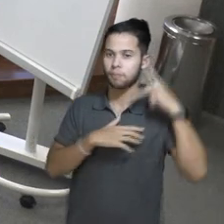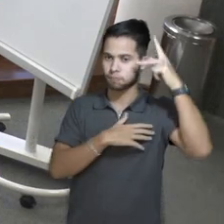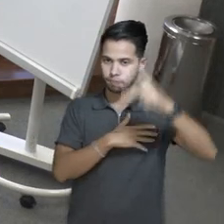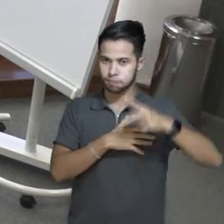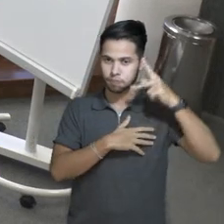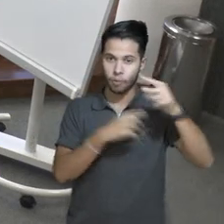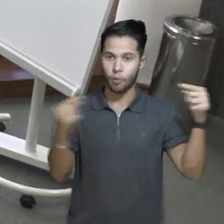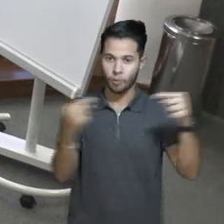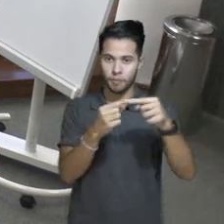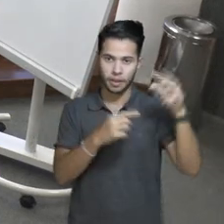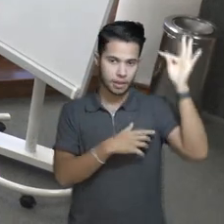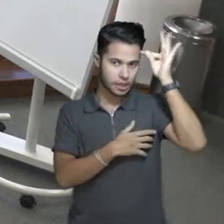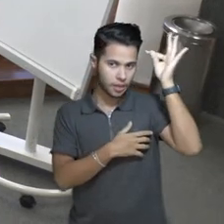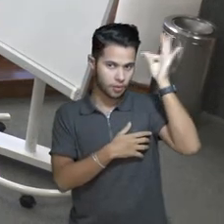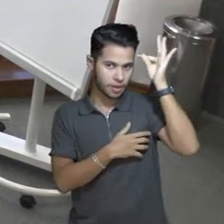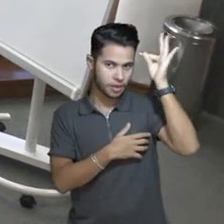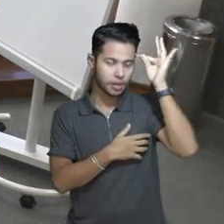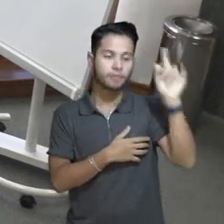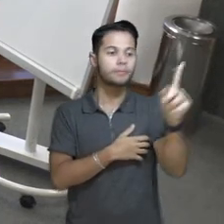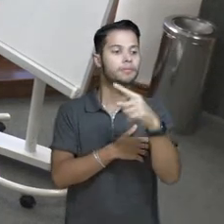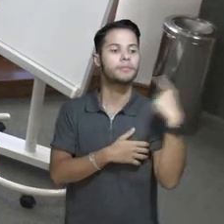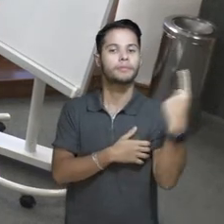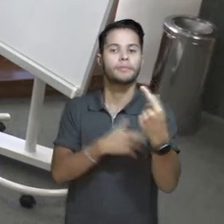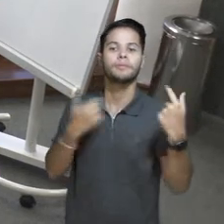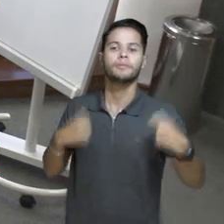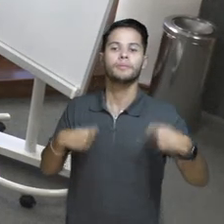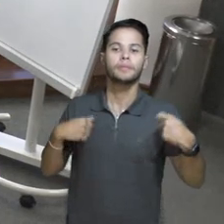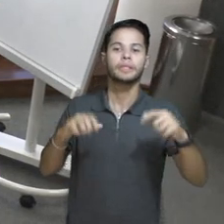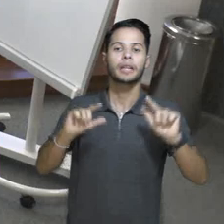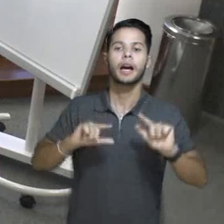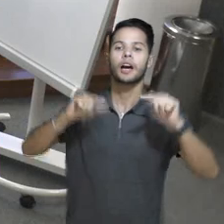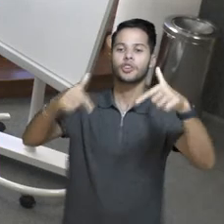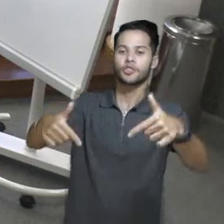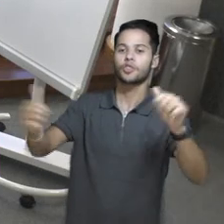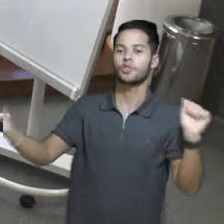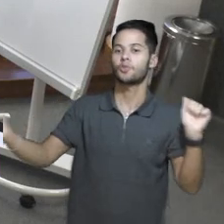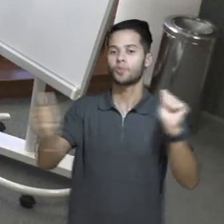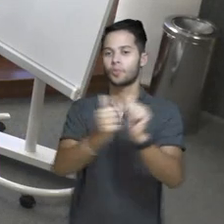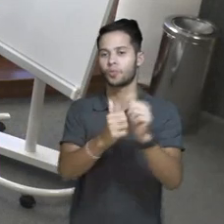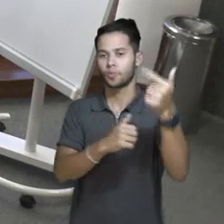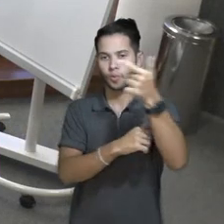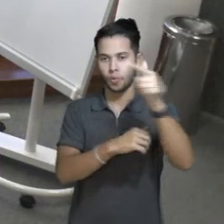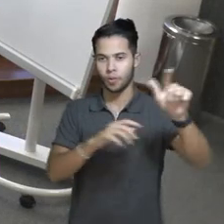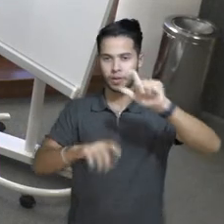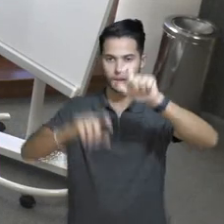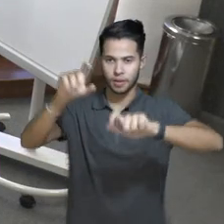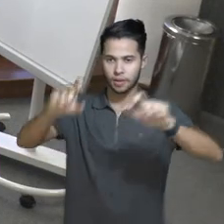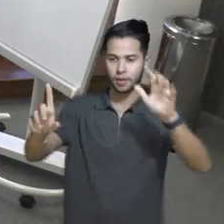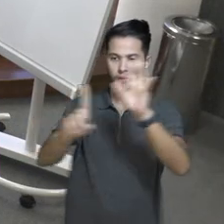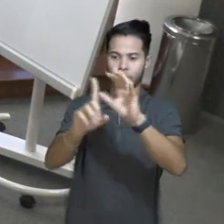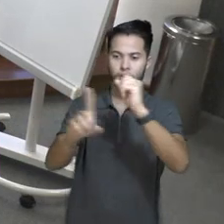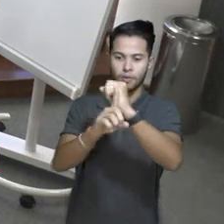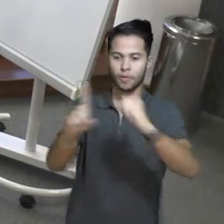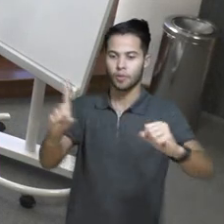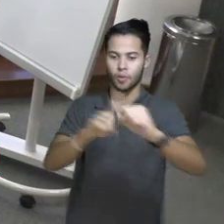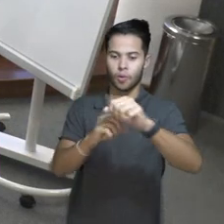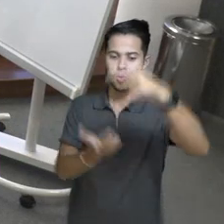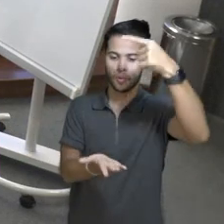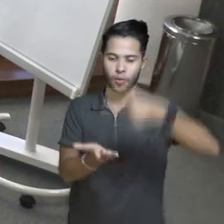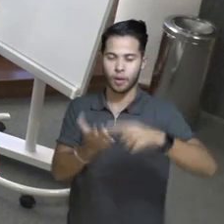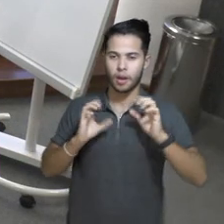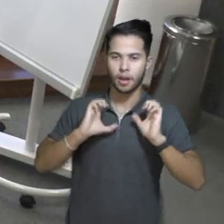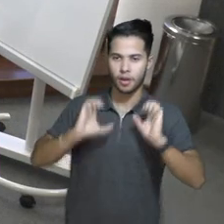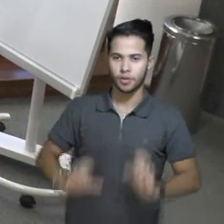né que a gente tem que agir junto com os outros para influenciar a sociedade num compromisso ético e político